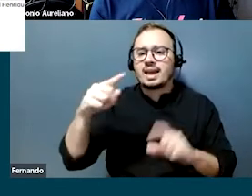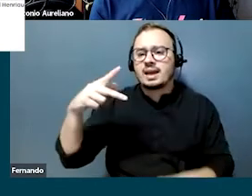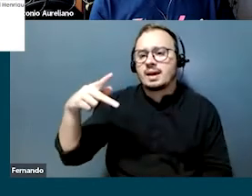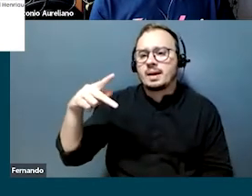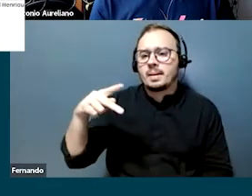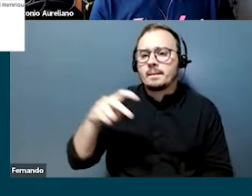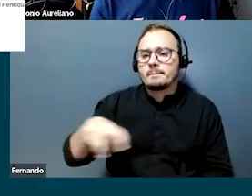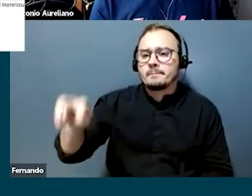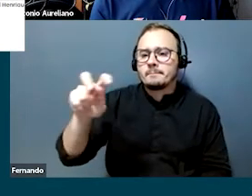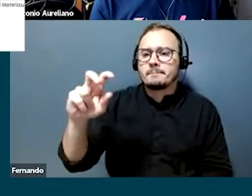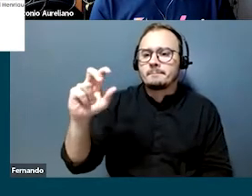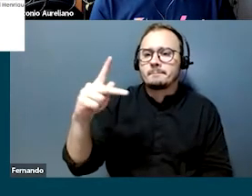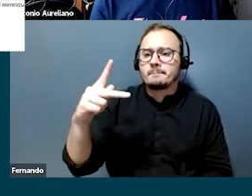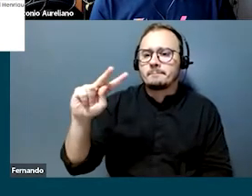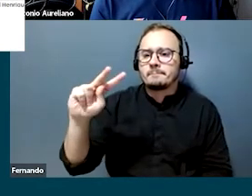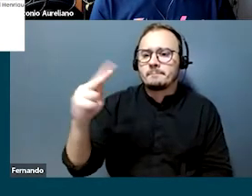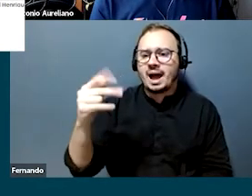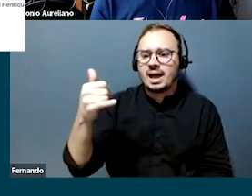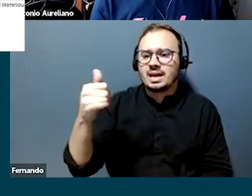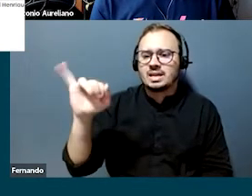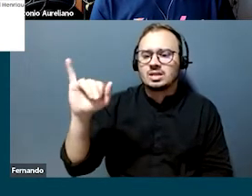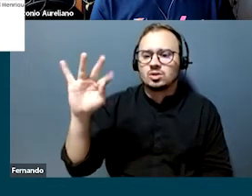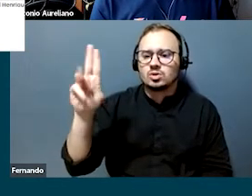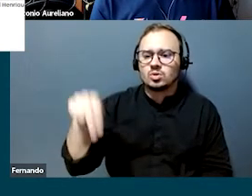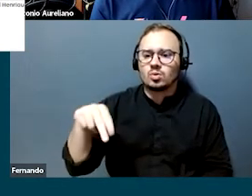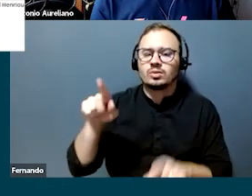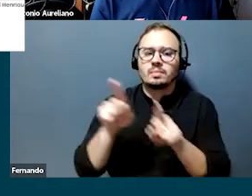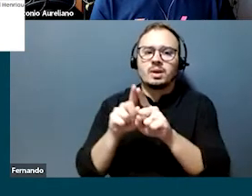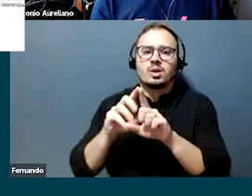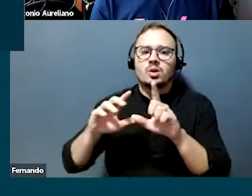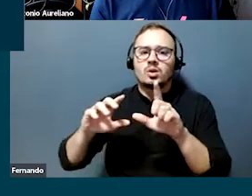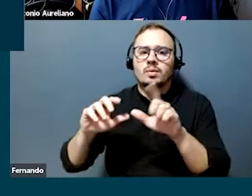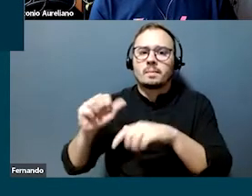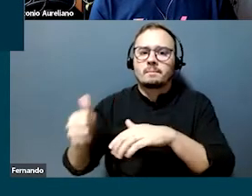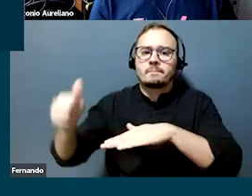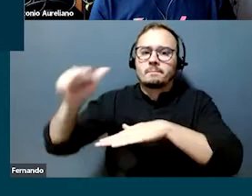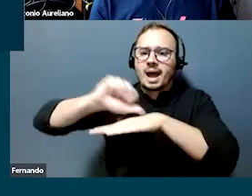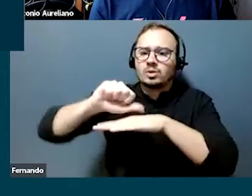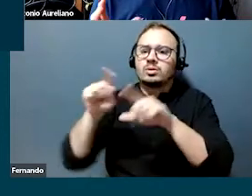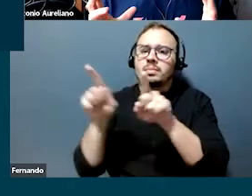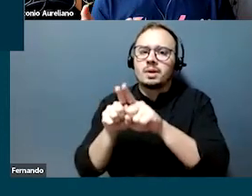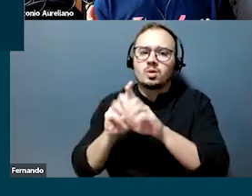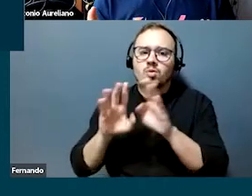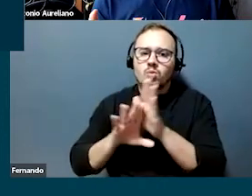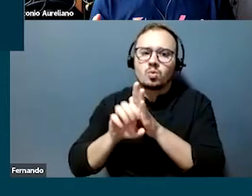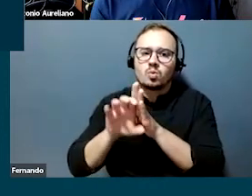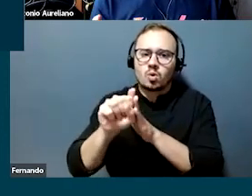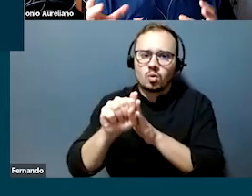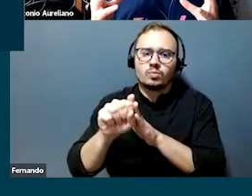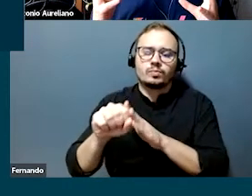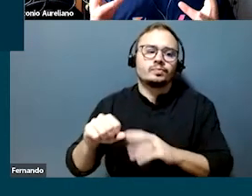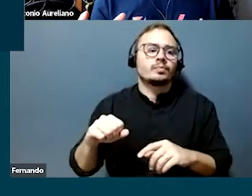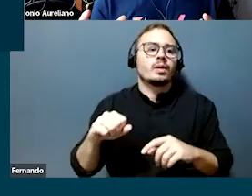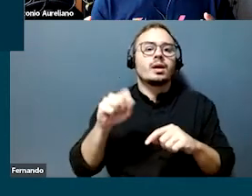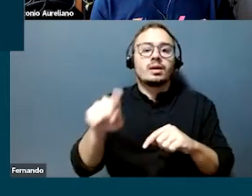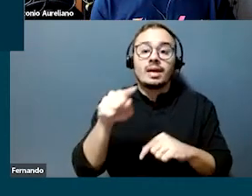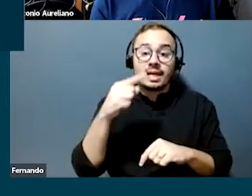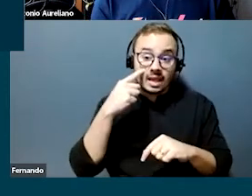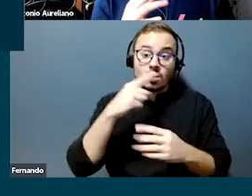Google Maps integrado. Eu vou disponibilizar o Git para quem quiser ver. E aí, quando a gente analisa os